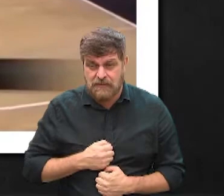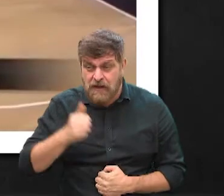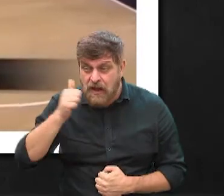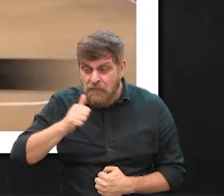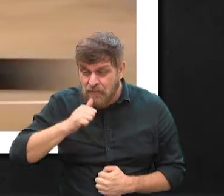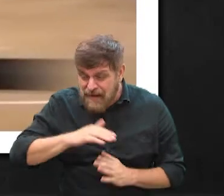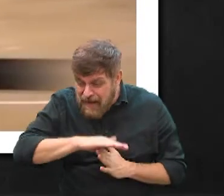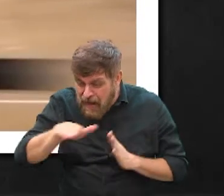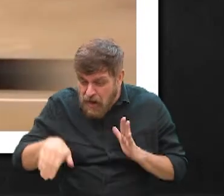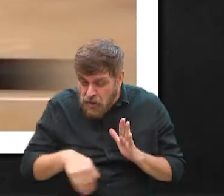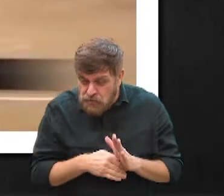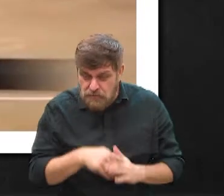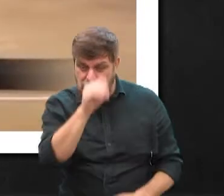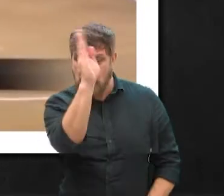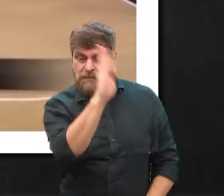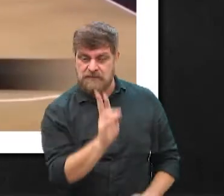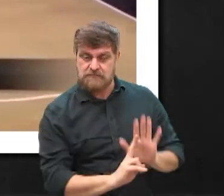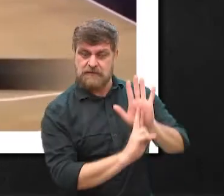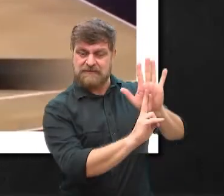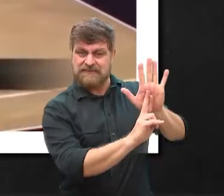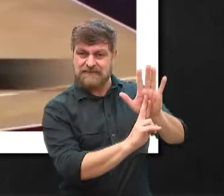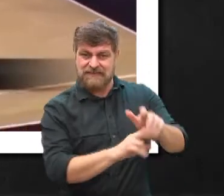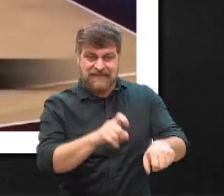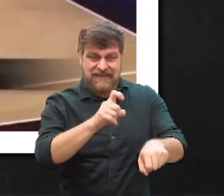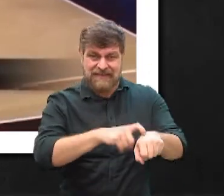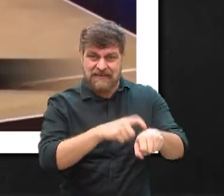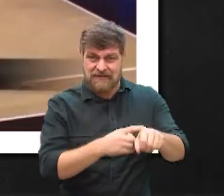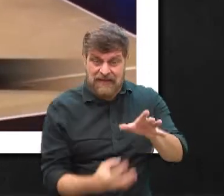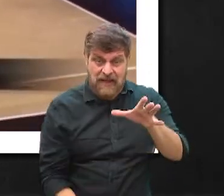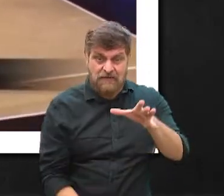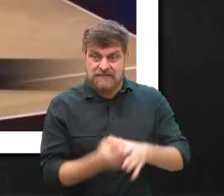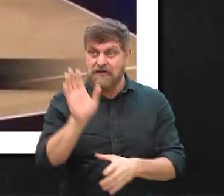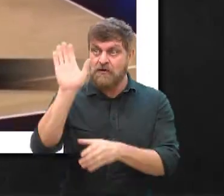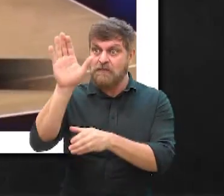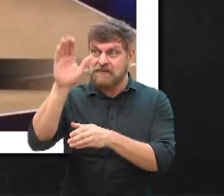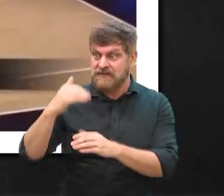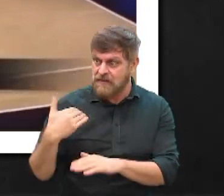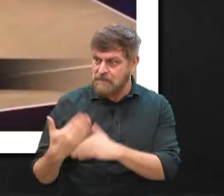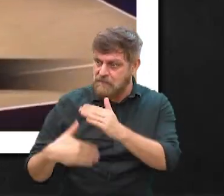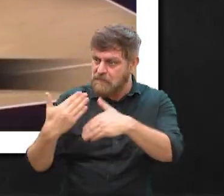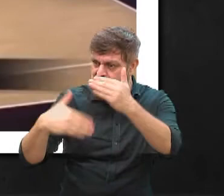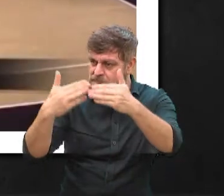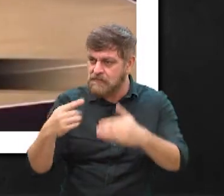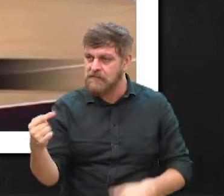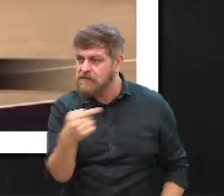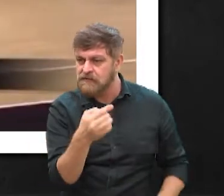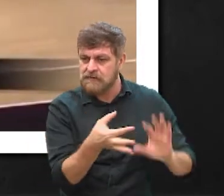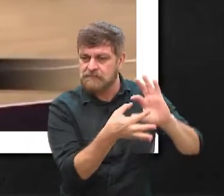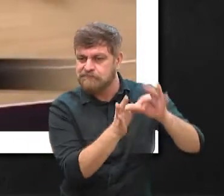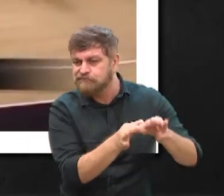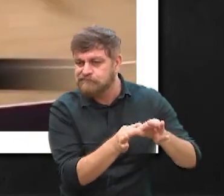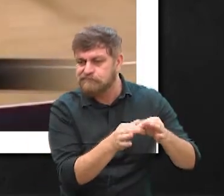quer representar o país, e até pelo momento que vinha vindo o basquete, né? Então,